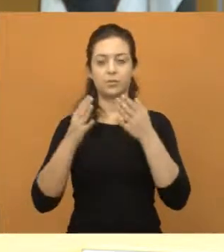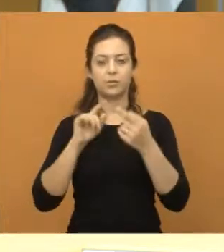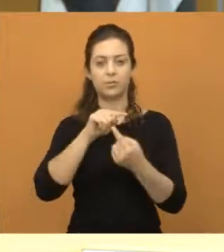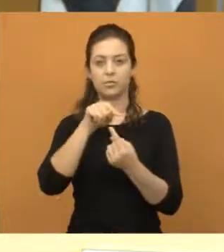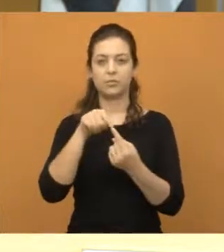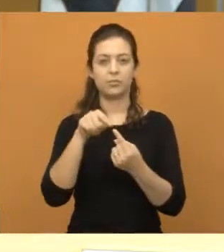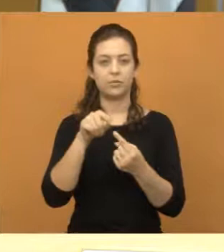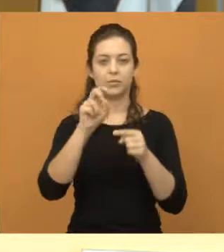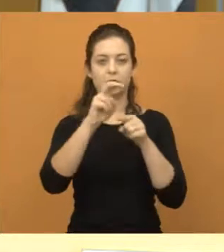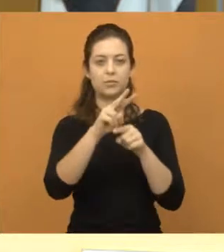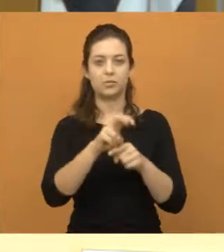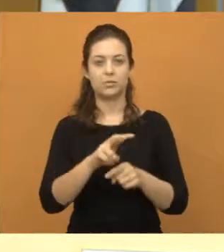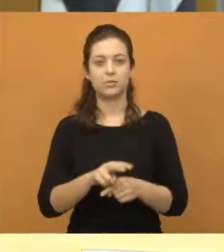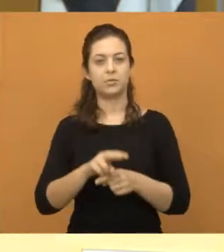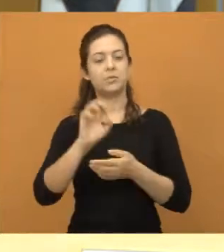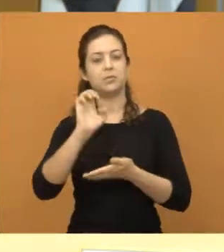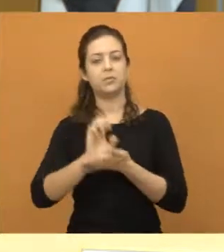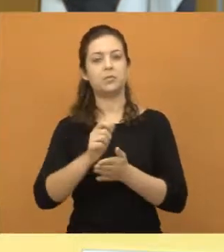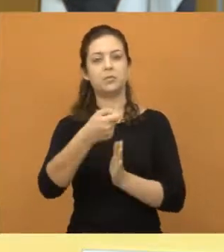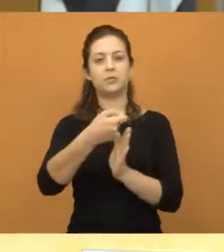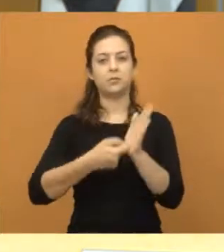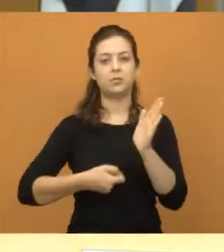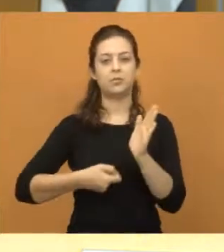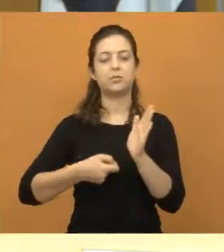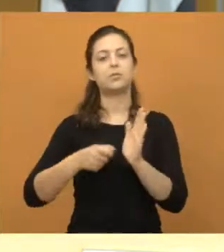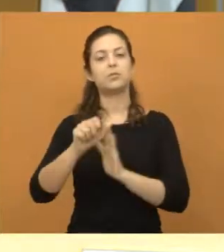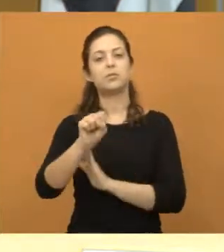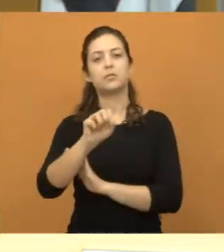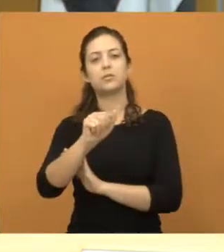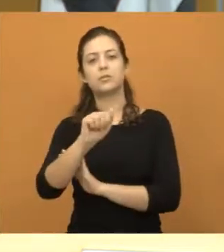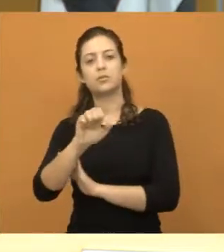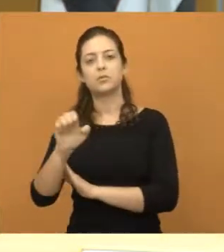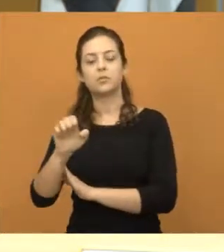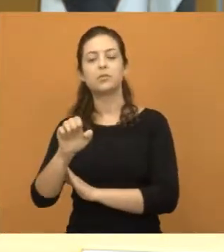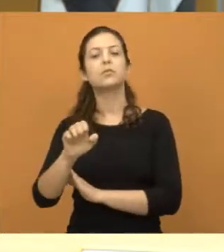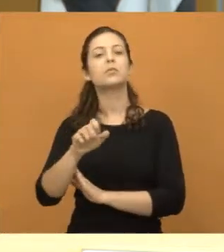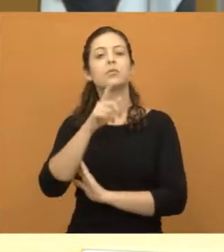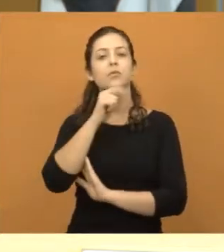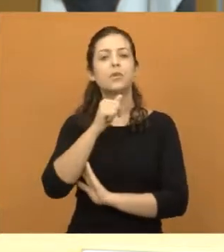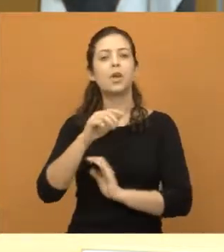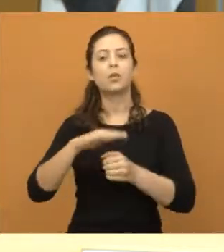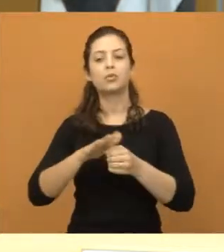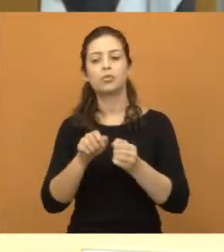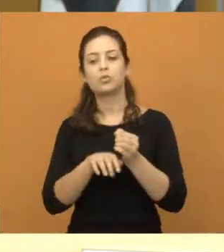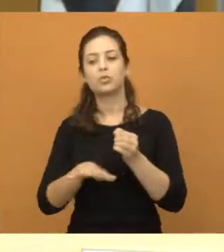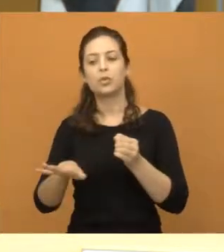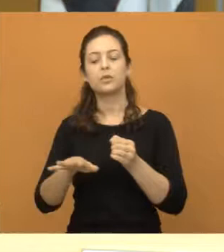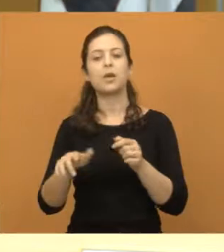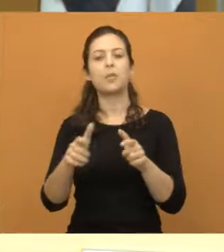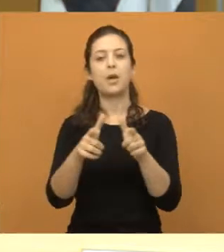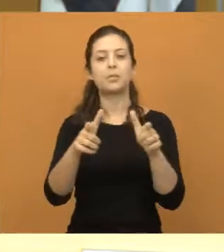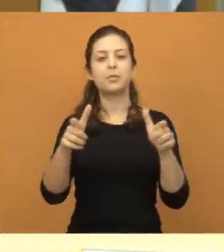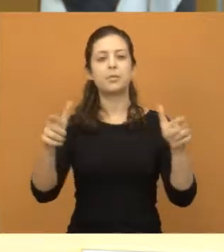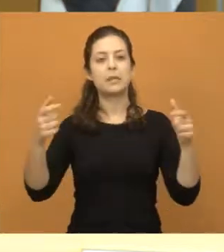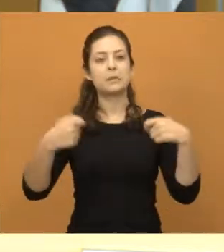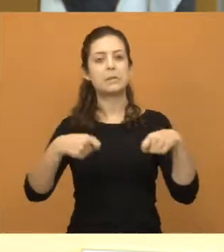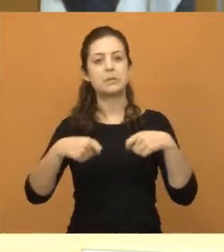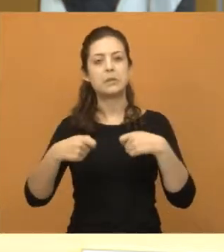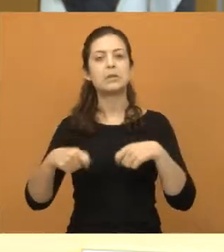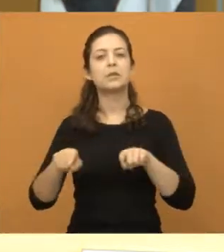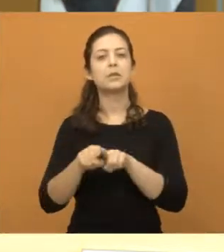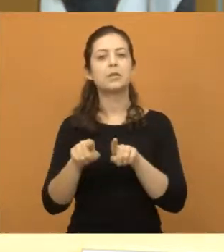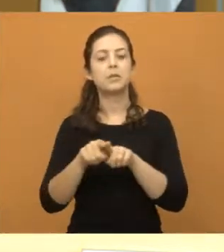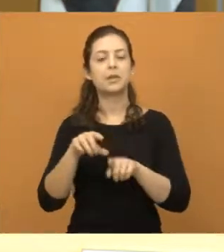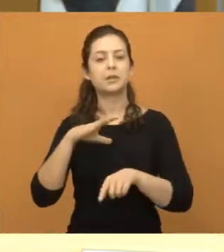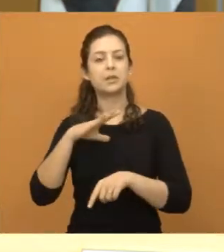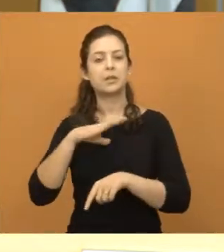ampliar cargos de provimento efetivo do Serviço Autônomo de Água e Esgoto de Jacareí, a fim de atender o aumento de demandas da